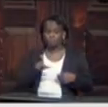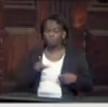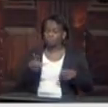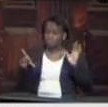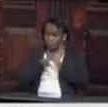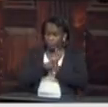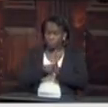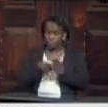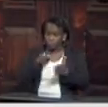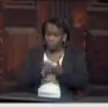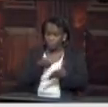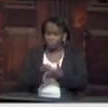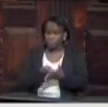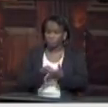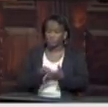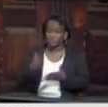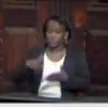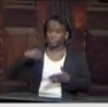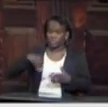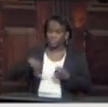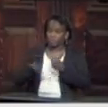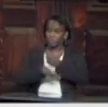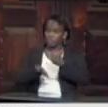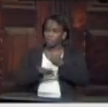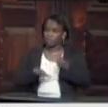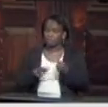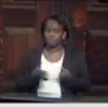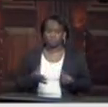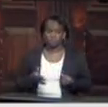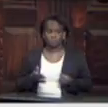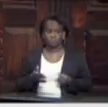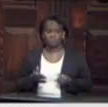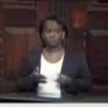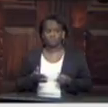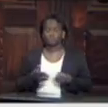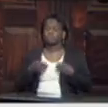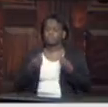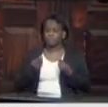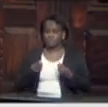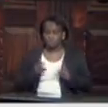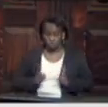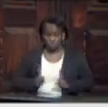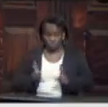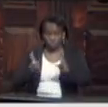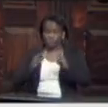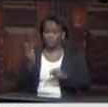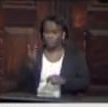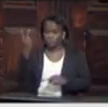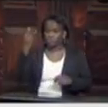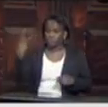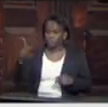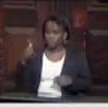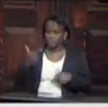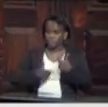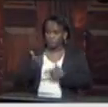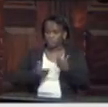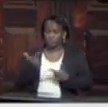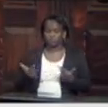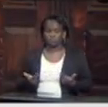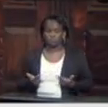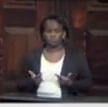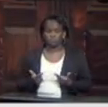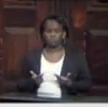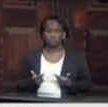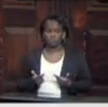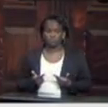na lei o piso salarial para que possam ter valorizado o seu